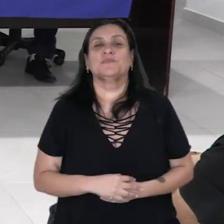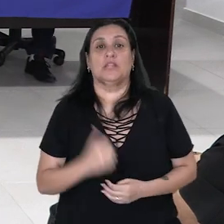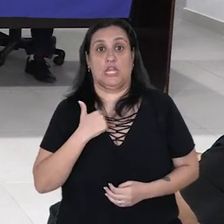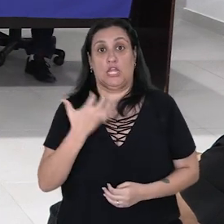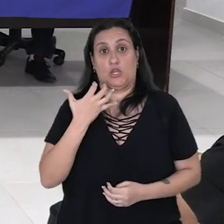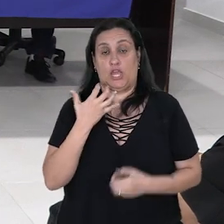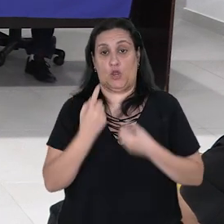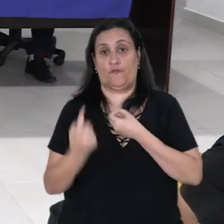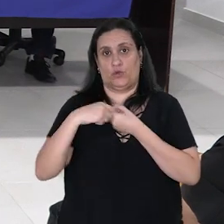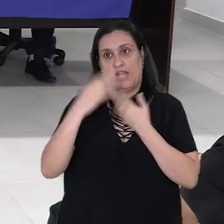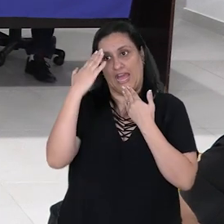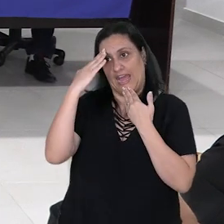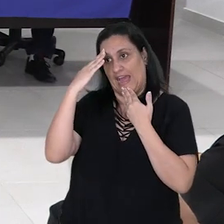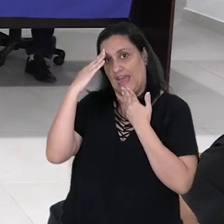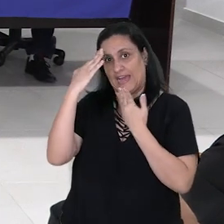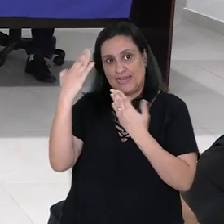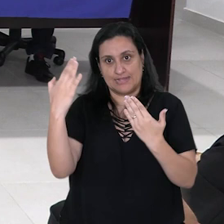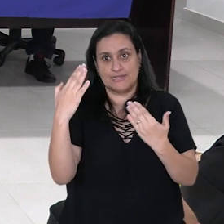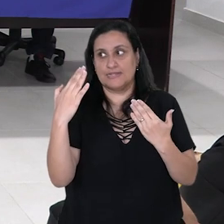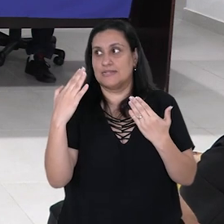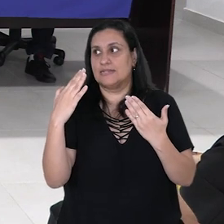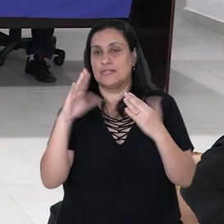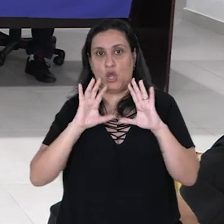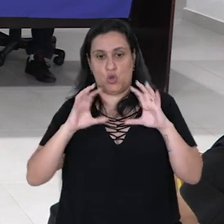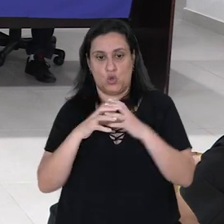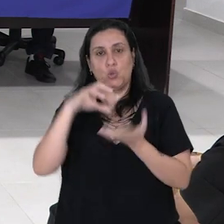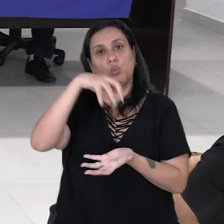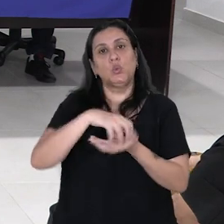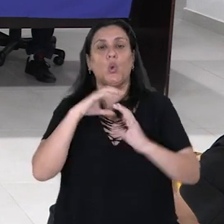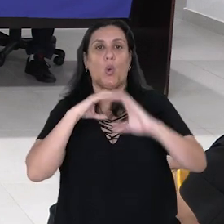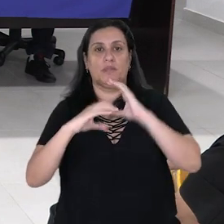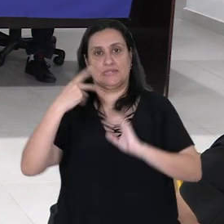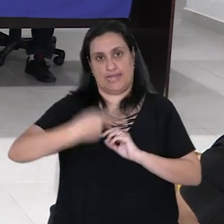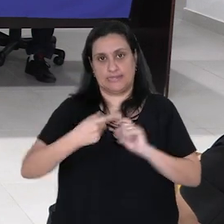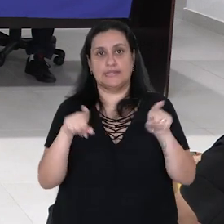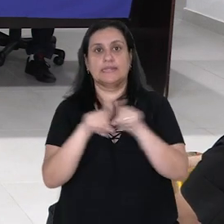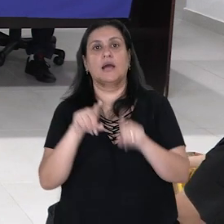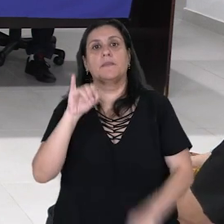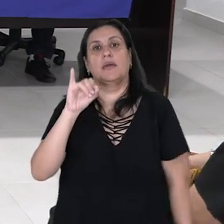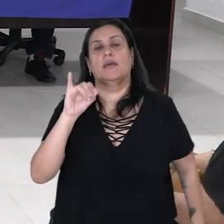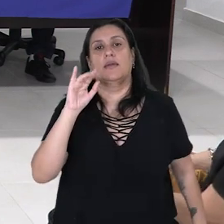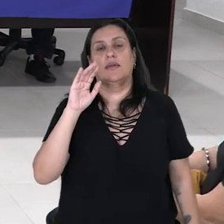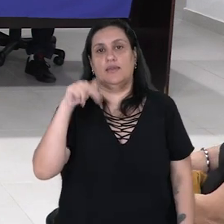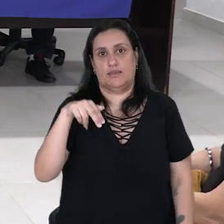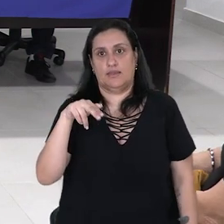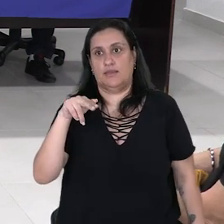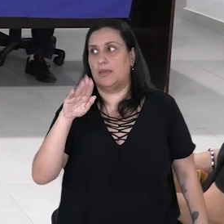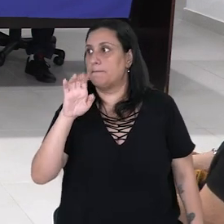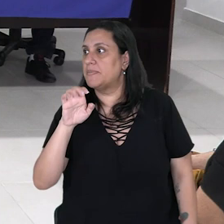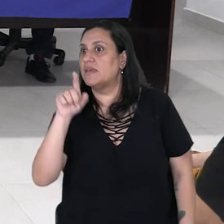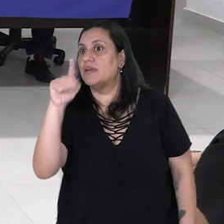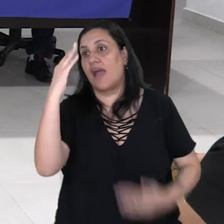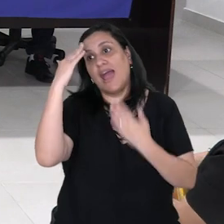Eu queria voltar a agradecer a equipe do Núcleo de Comunicação, a equipe do NIB. Não, eu tinha me esquecido de